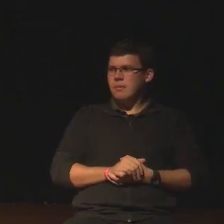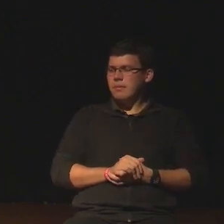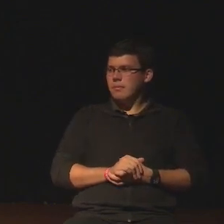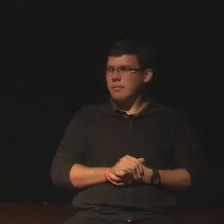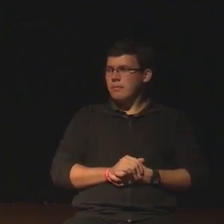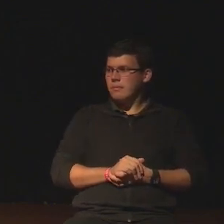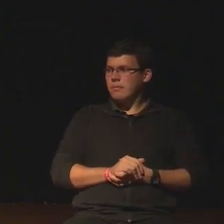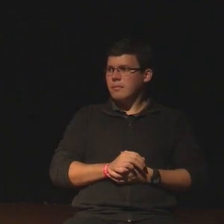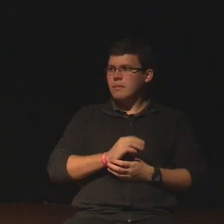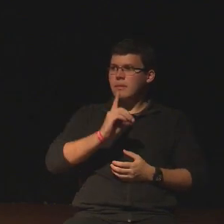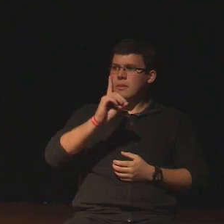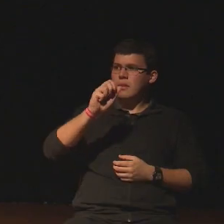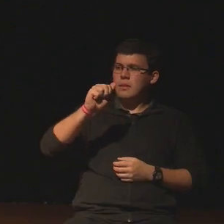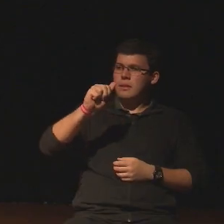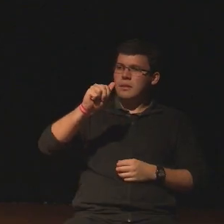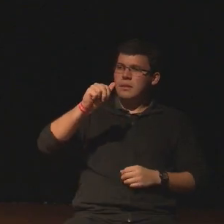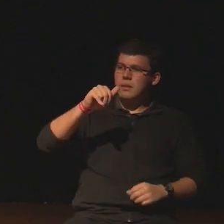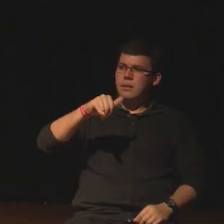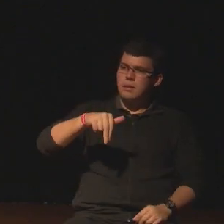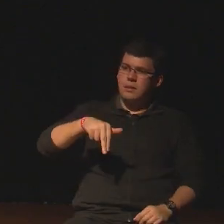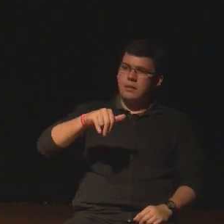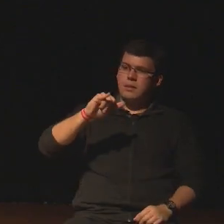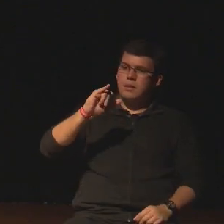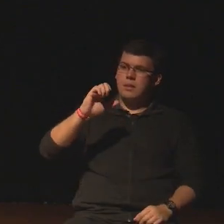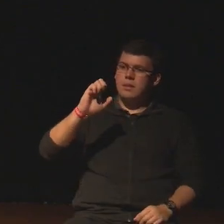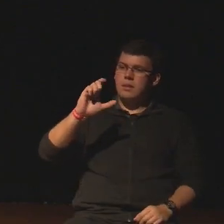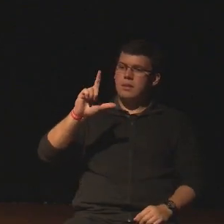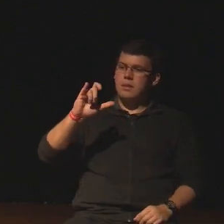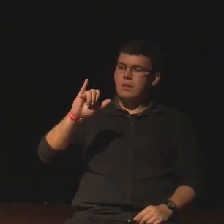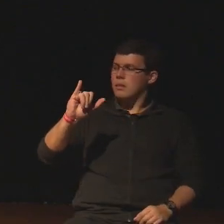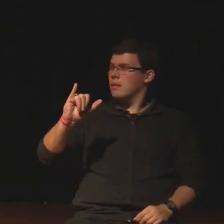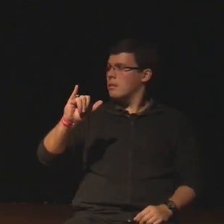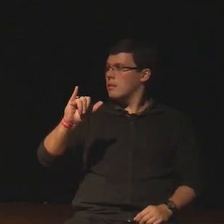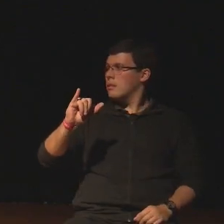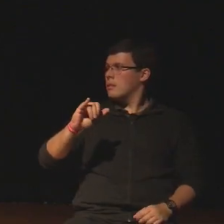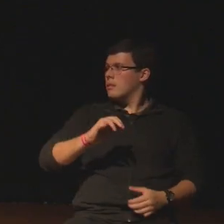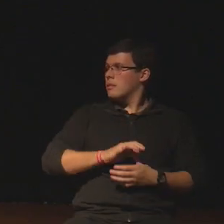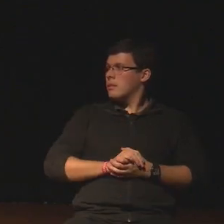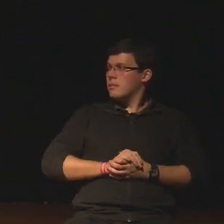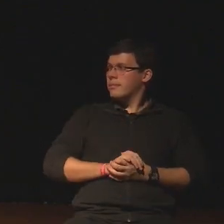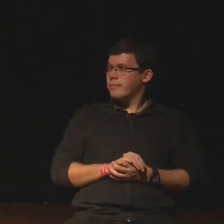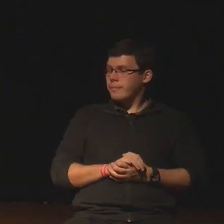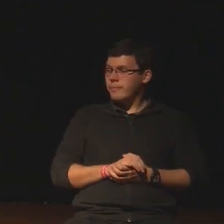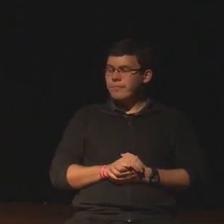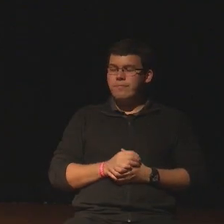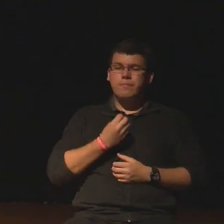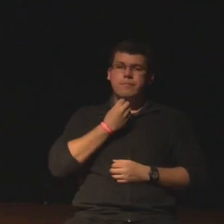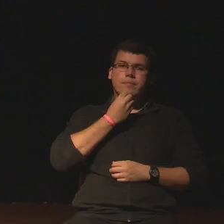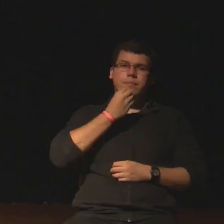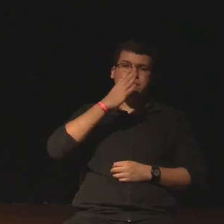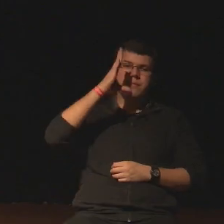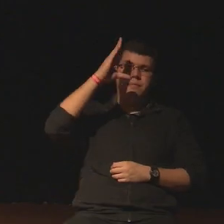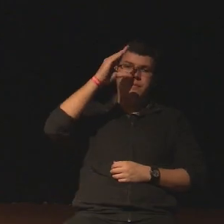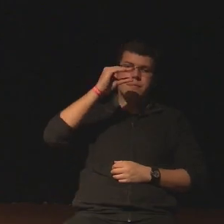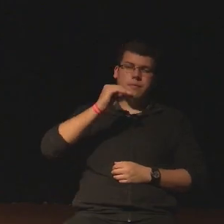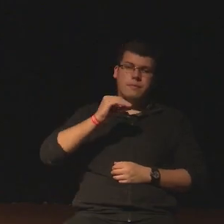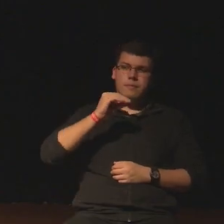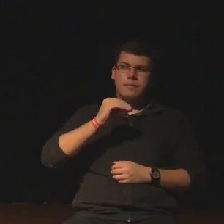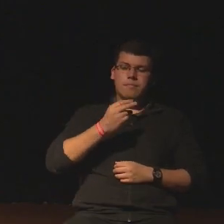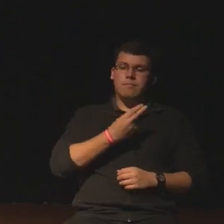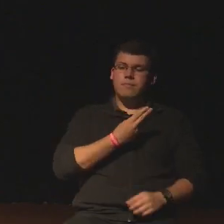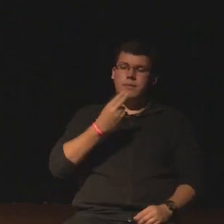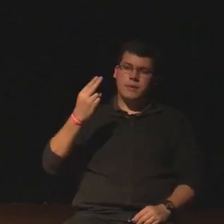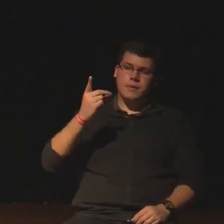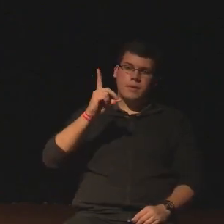Daniele? Por favor, se puder ficar mais para lá para sair no YouTube. Boa noite. Bom, meu